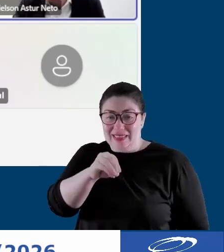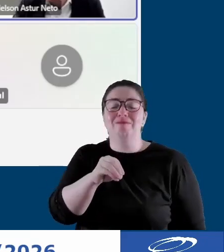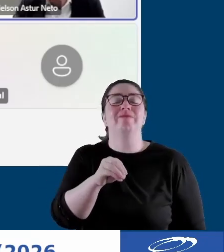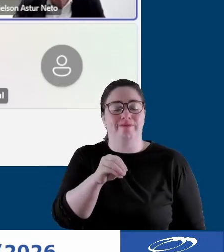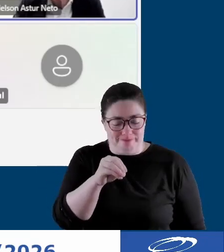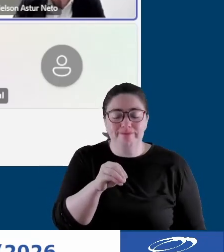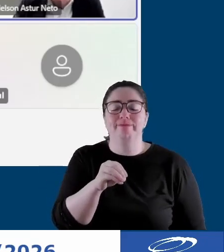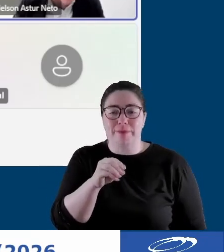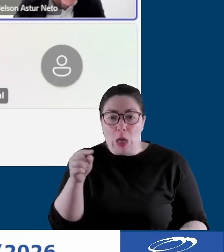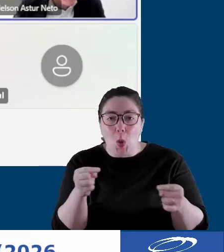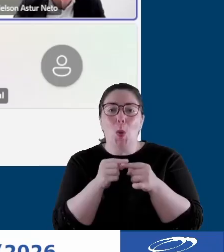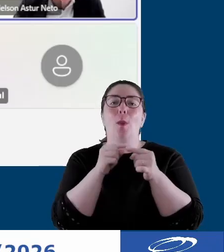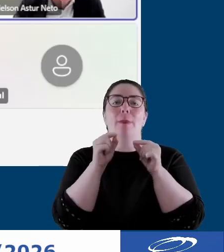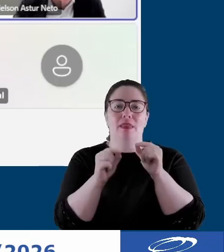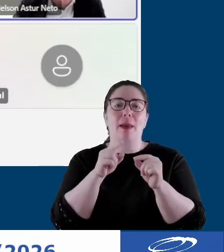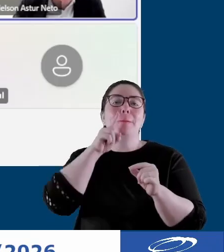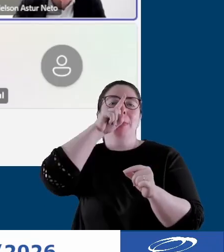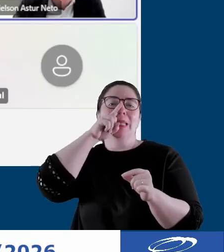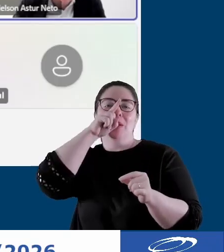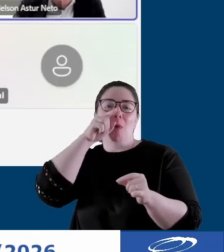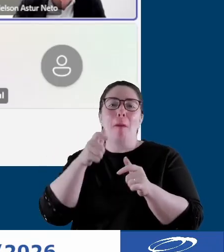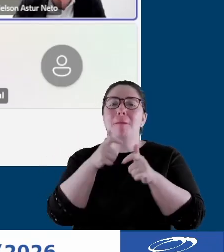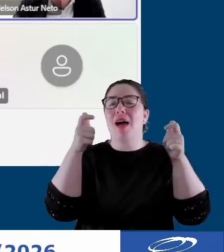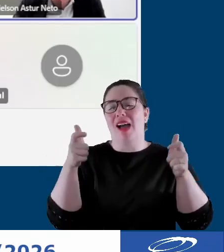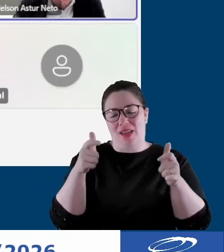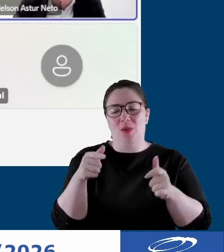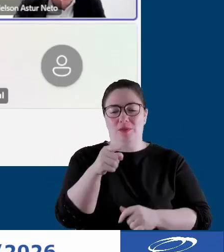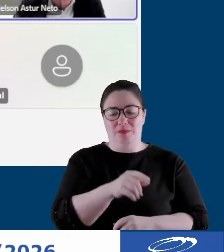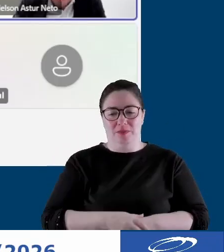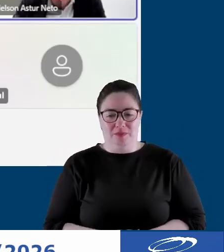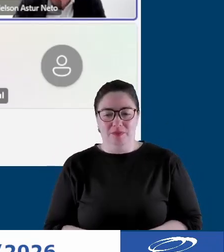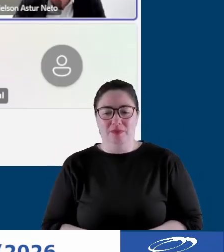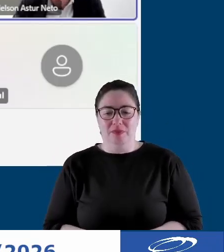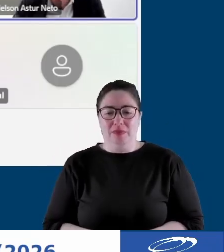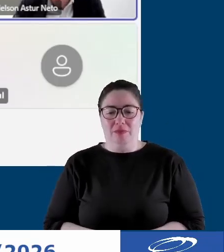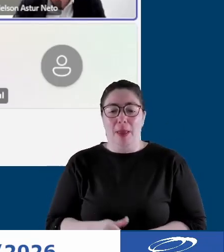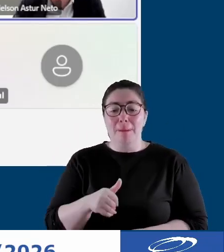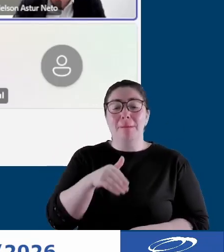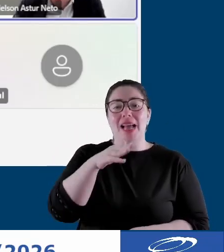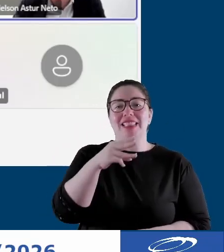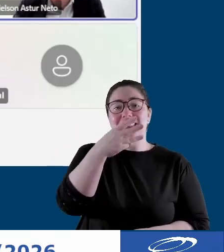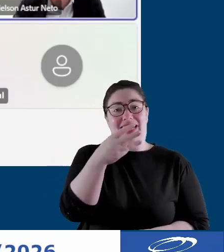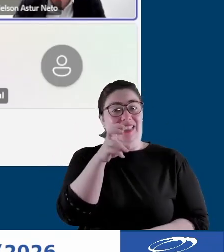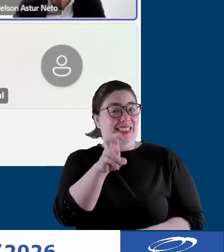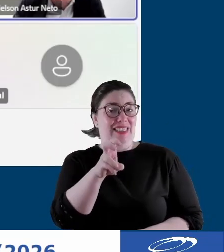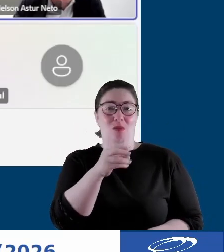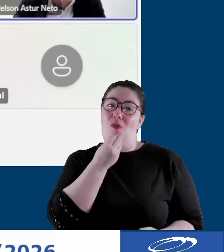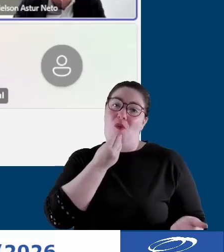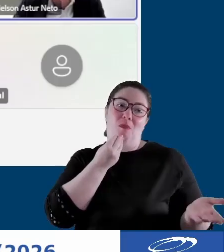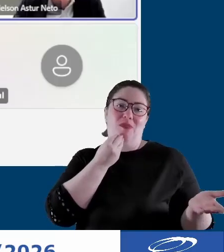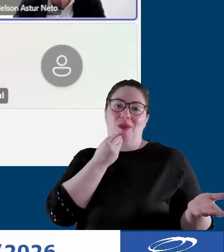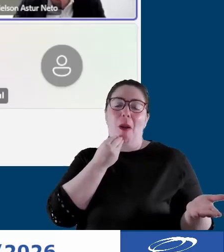relacionado com um fator de risco para infecção, e acima de 35 é bem óbvio. Tá? A distância da pele até a